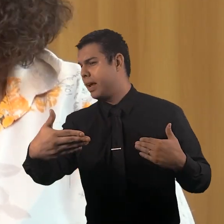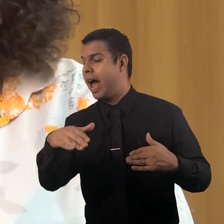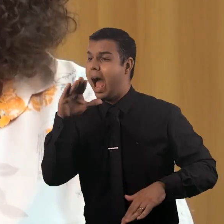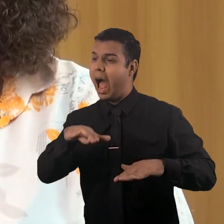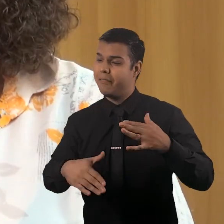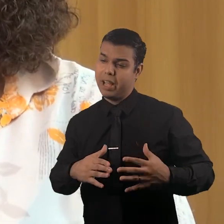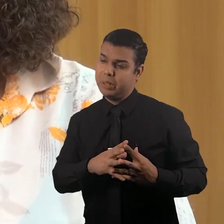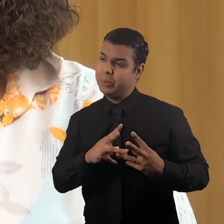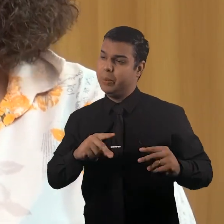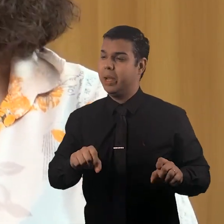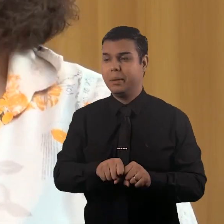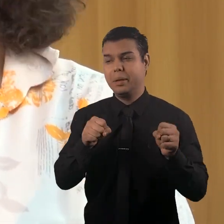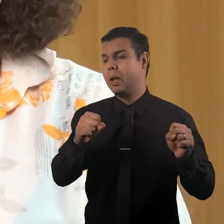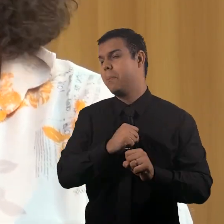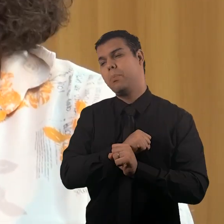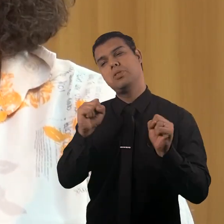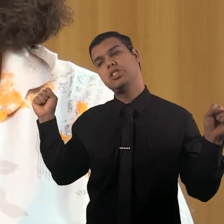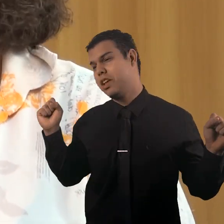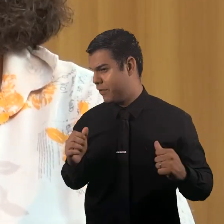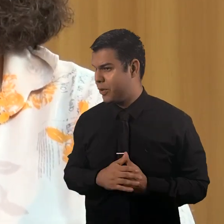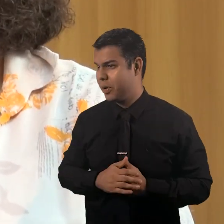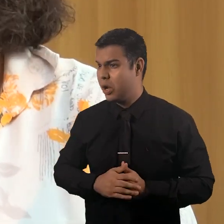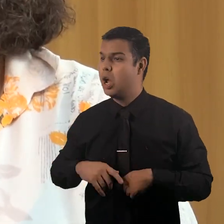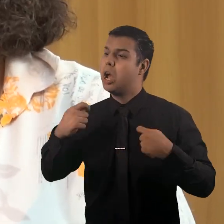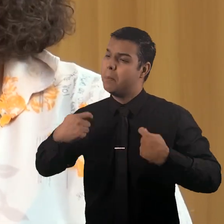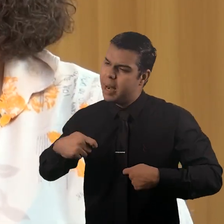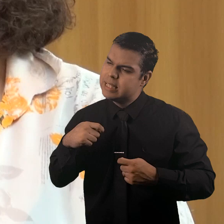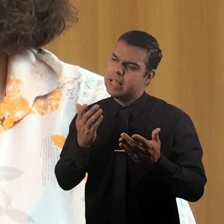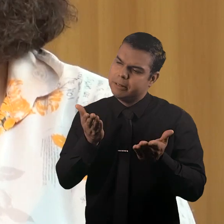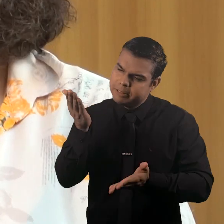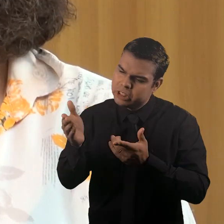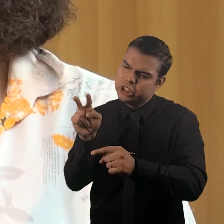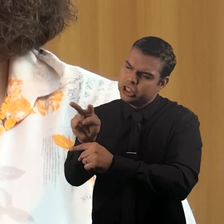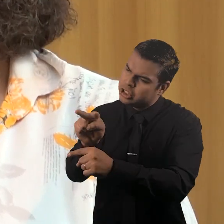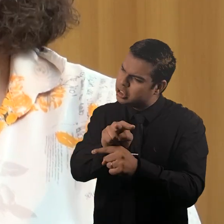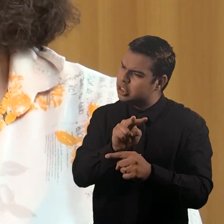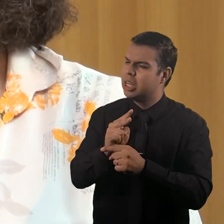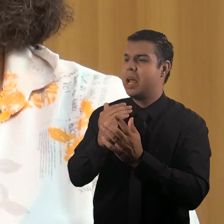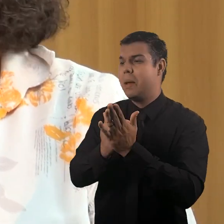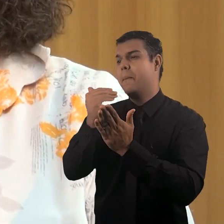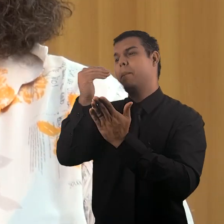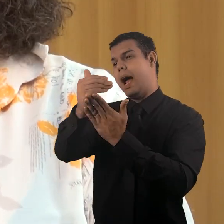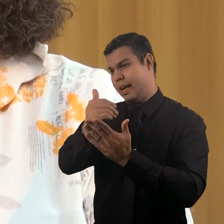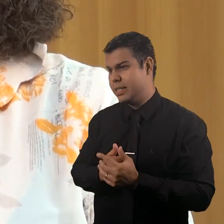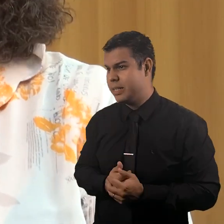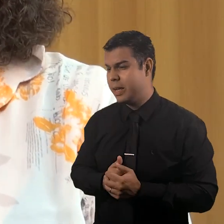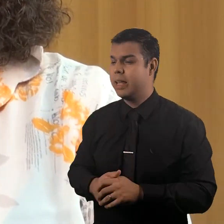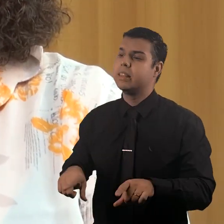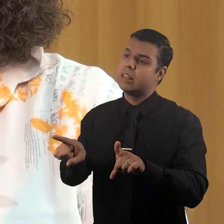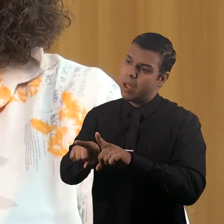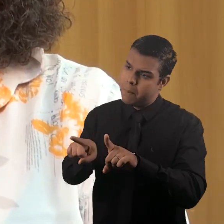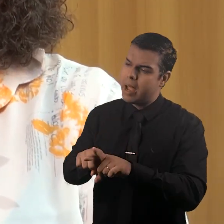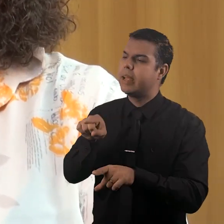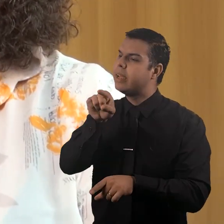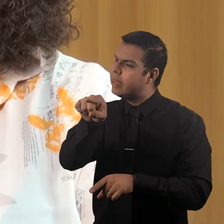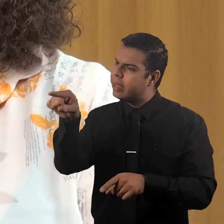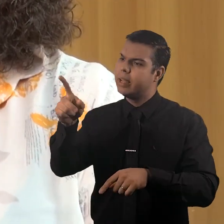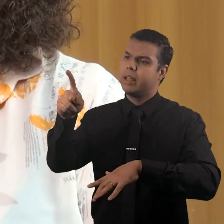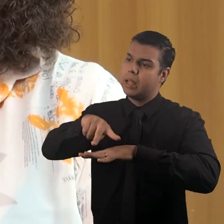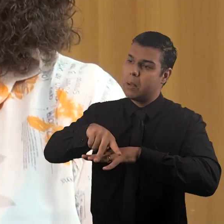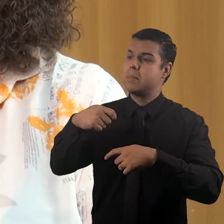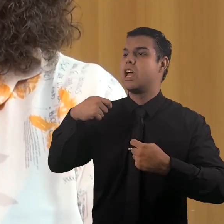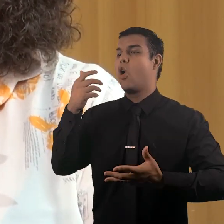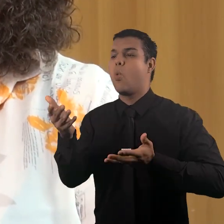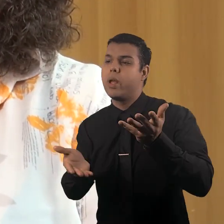que não têm mais cura. Existem as pacientes metastáticas que precisam de um olhar mais cuidadoso. Existem as pacientes que convivem com um diagnóstico